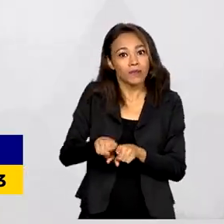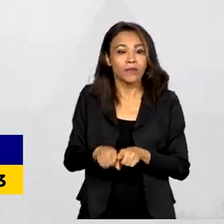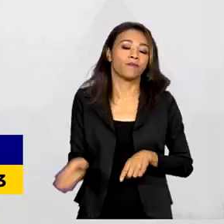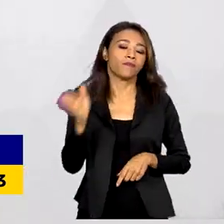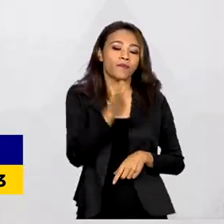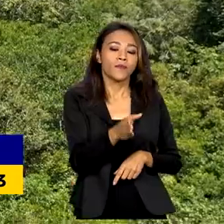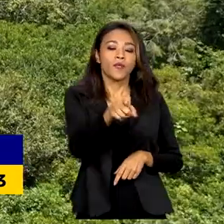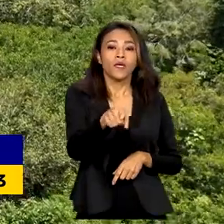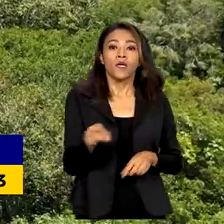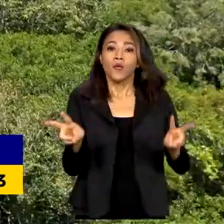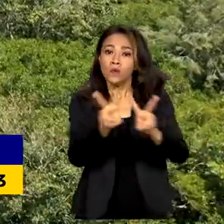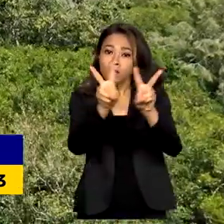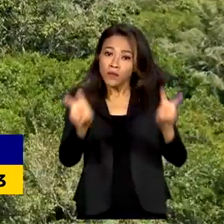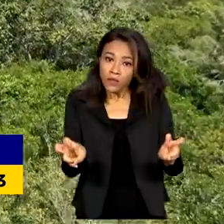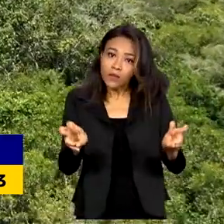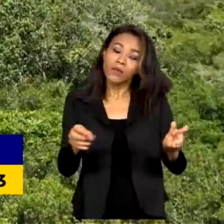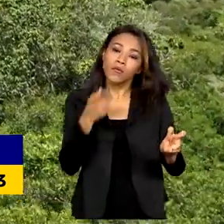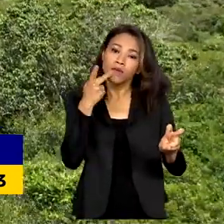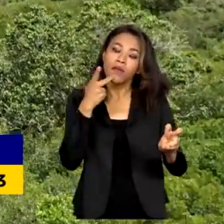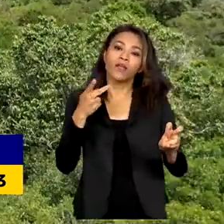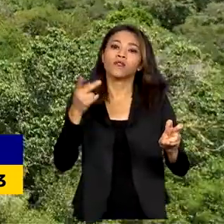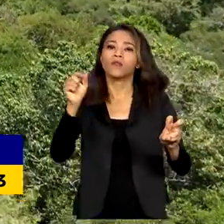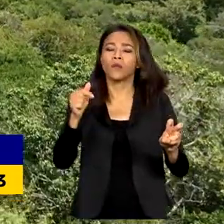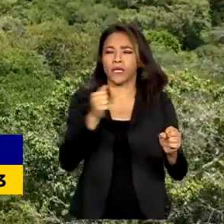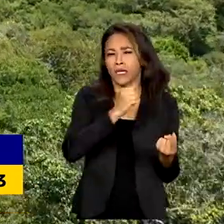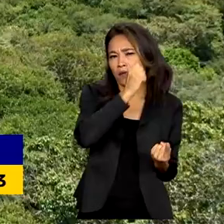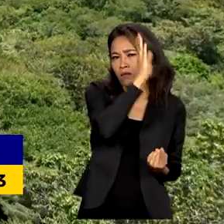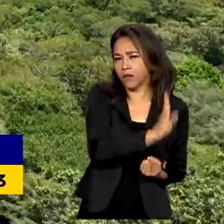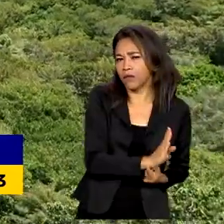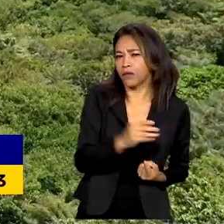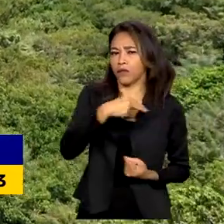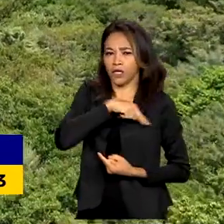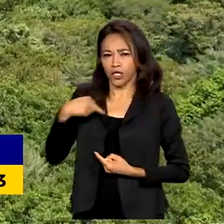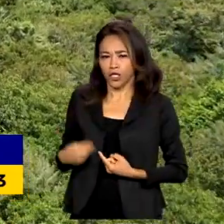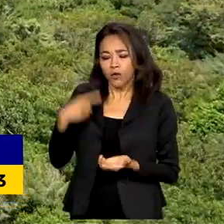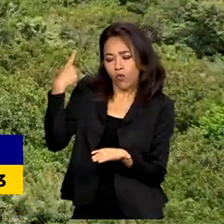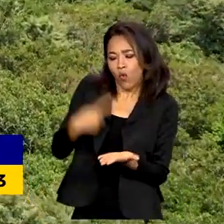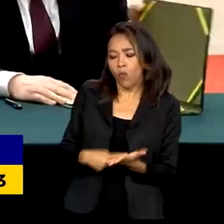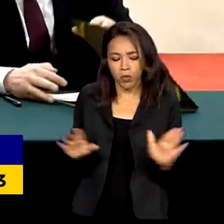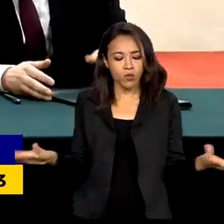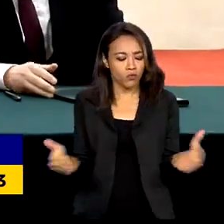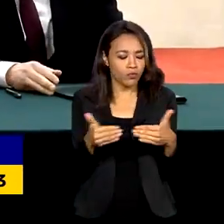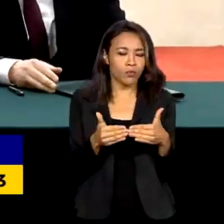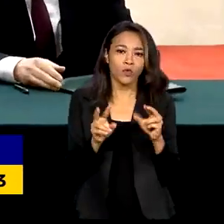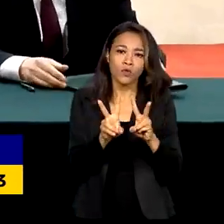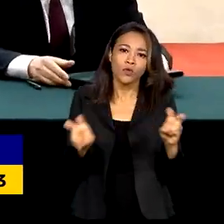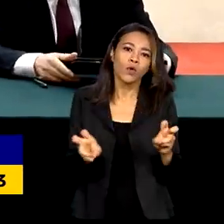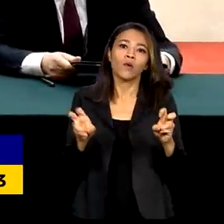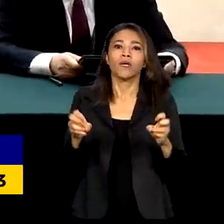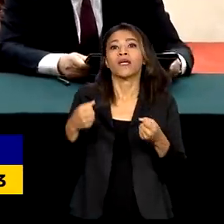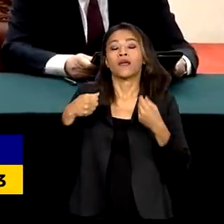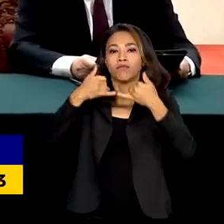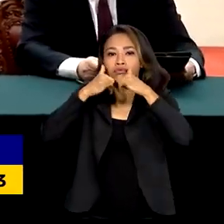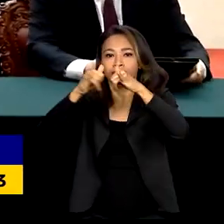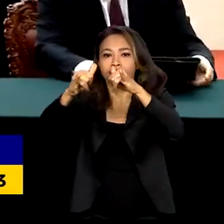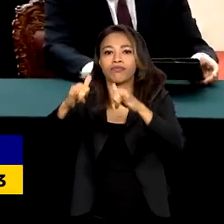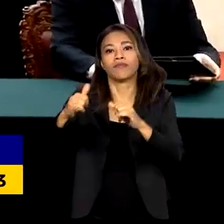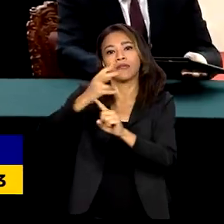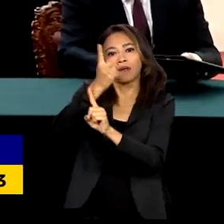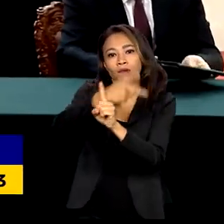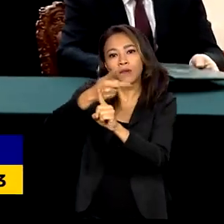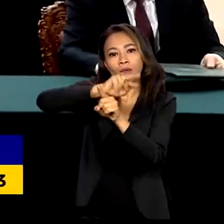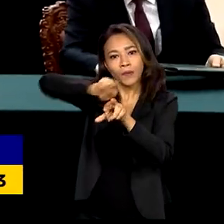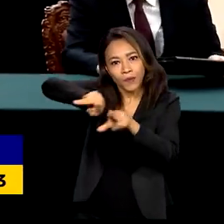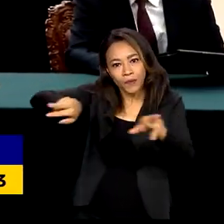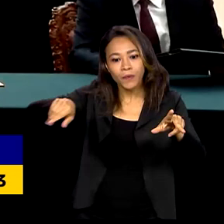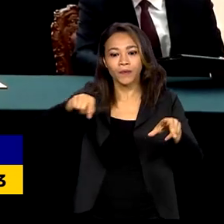trata sobre a questão climática, em que Brasil e China se comprometem a ampliar a cooperação em áreas como energias renováveis, marca um novo